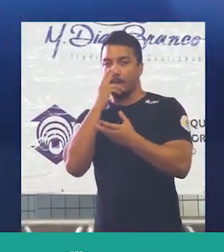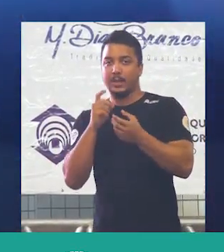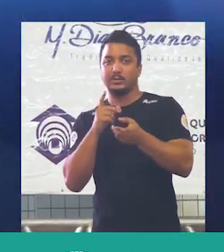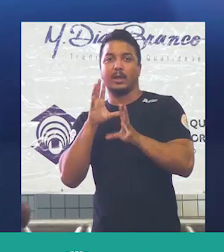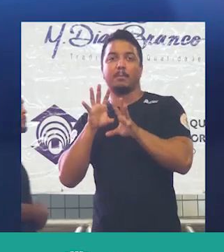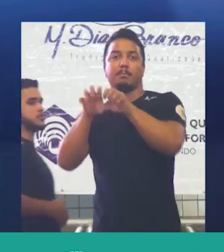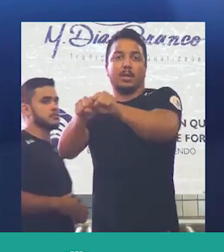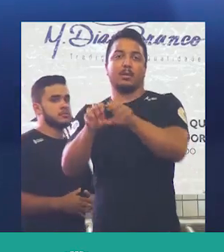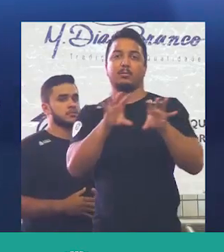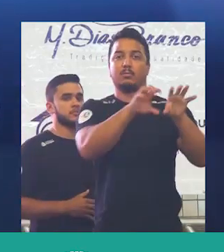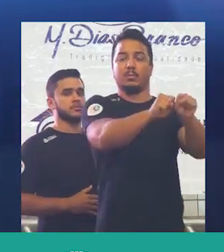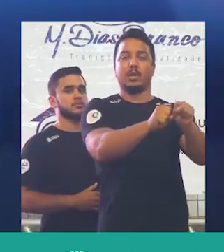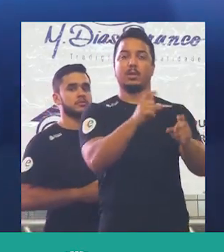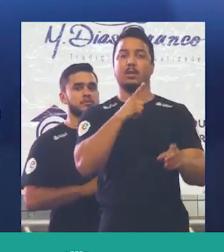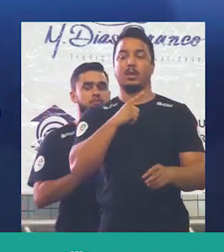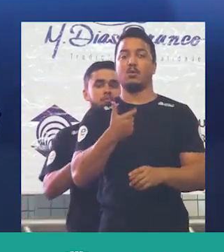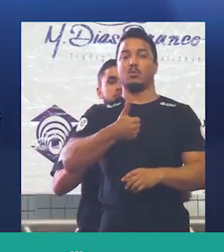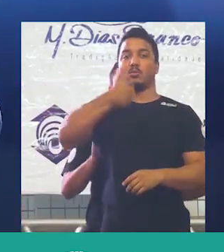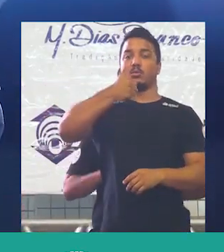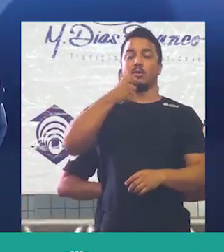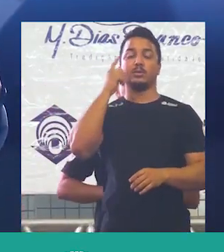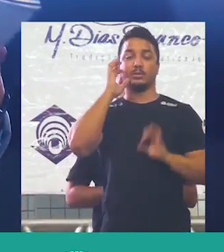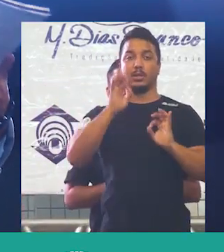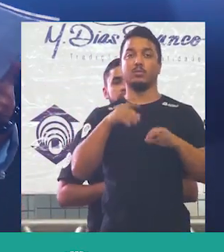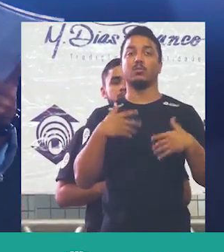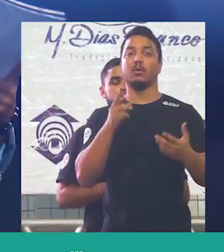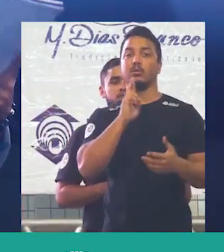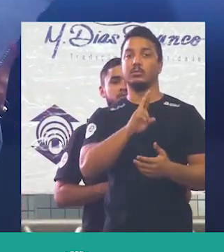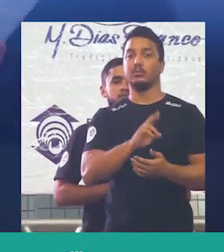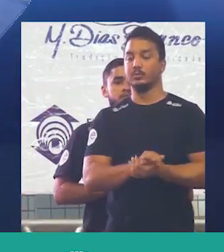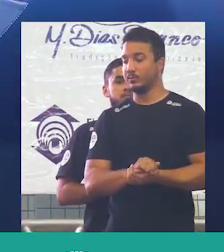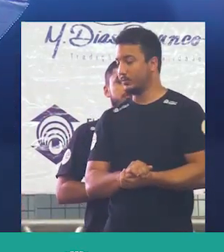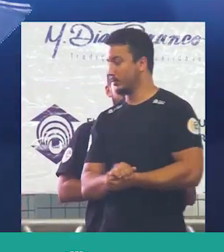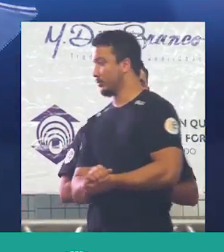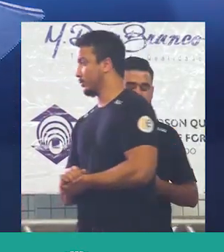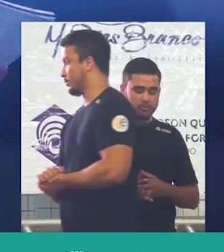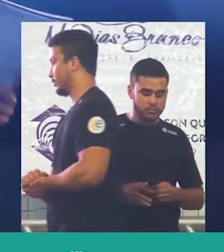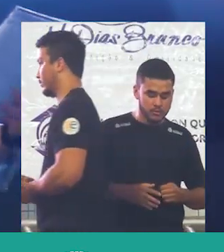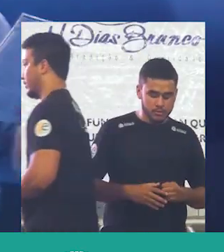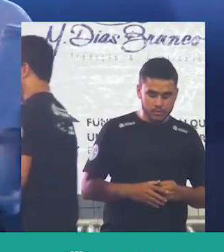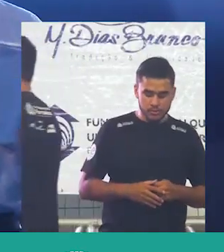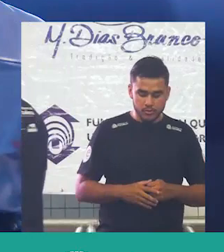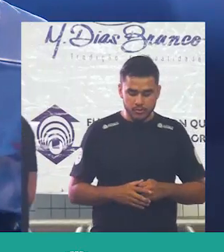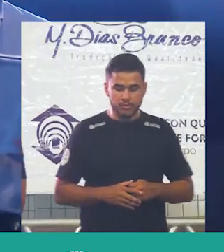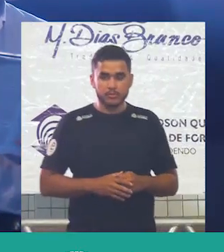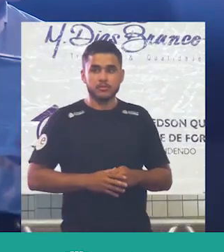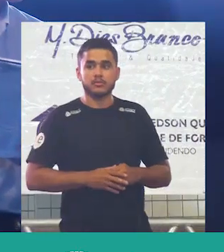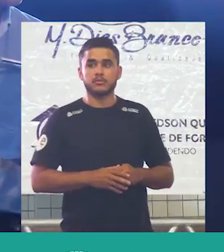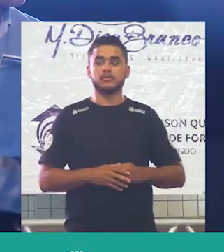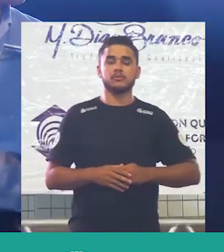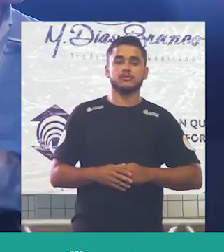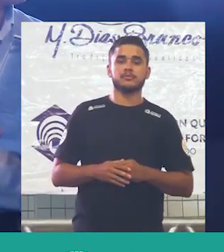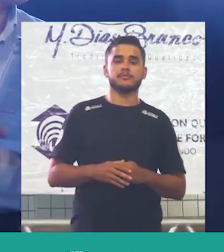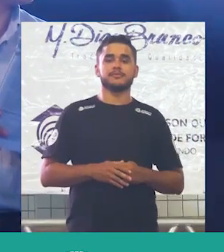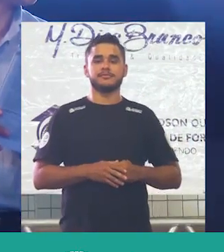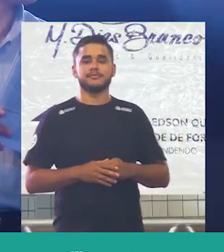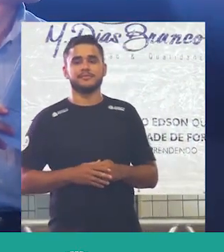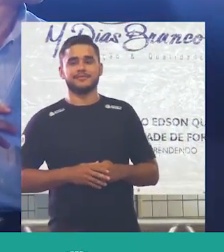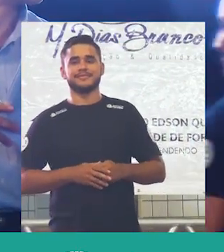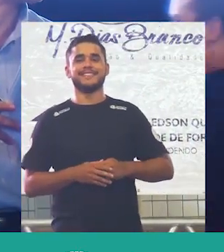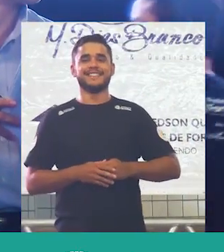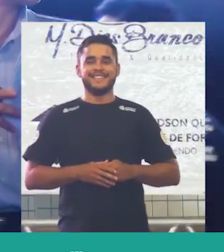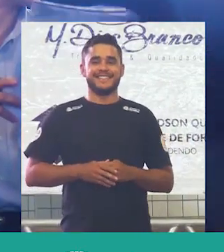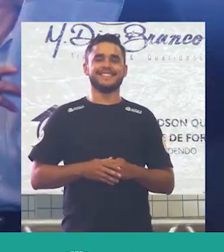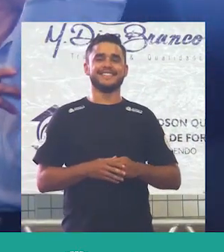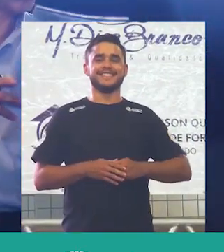de dominação, que é o que diz a letra E, ó. Ambos os textos... Isso. Acabou, cortou bem na